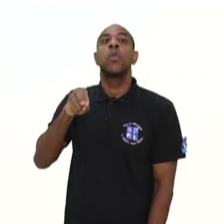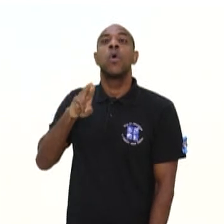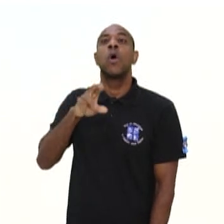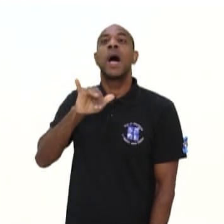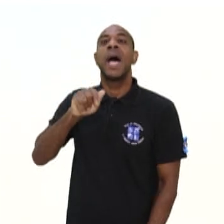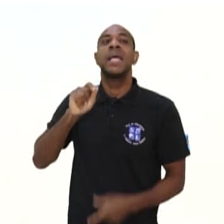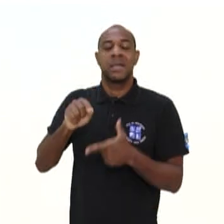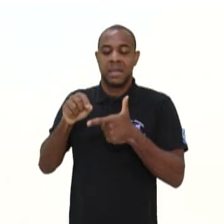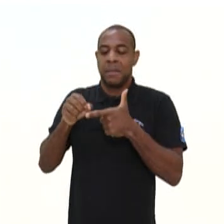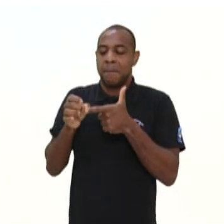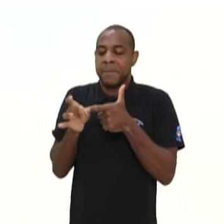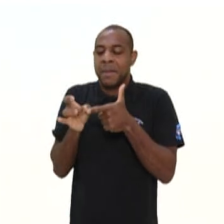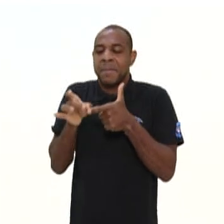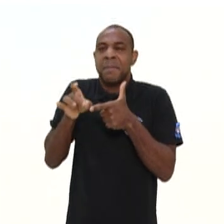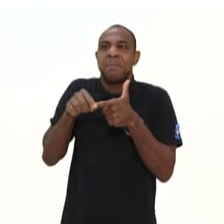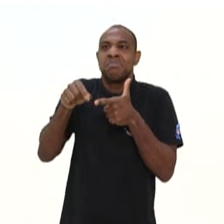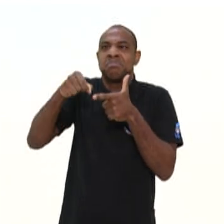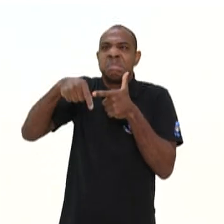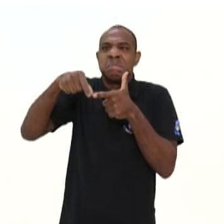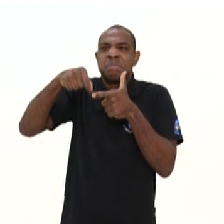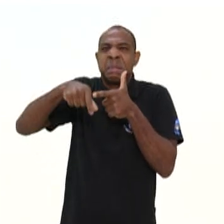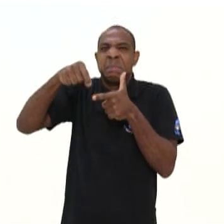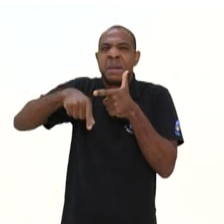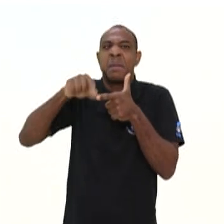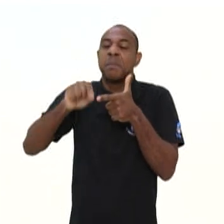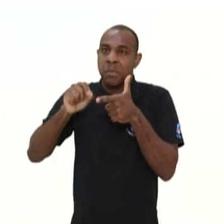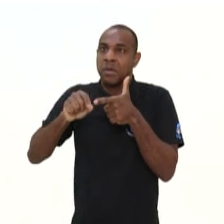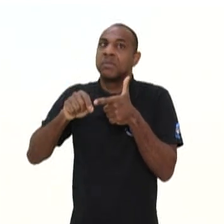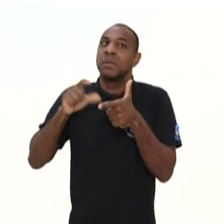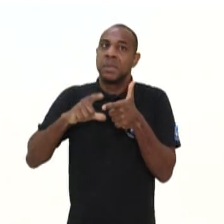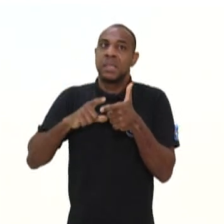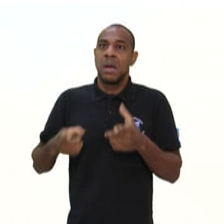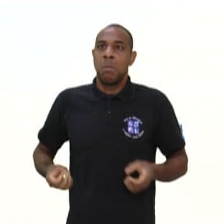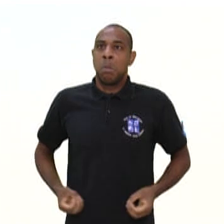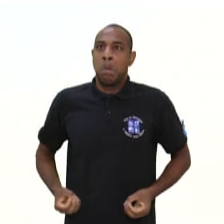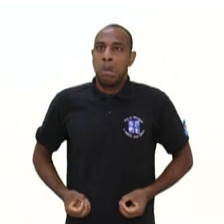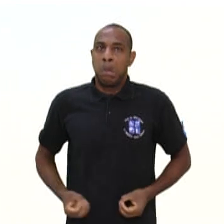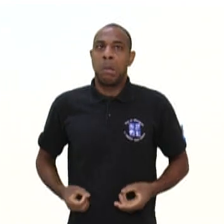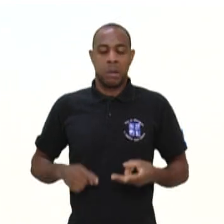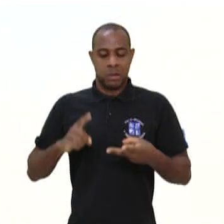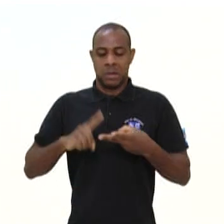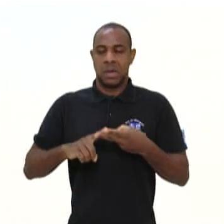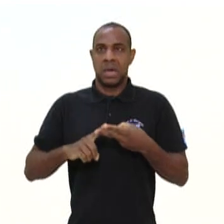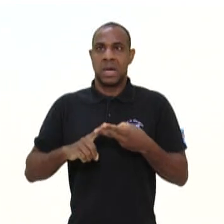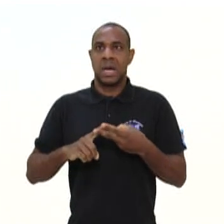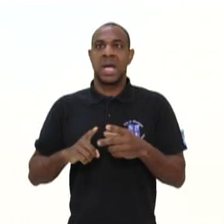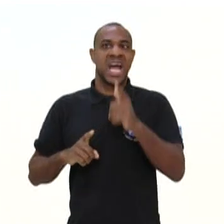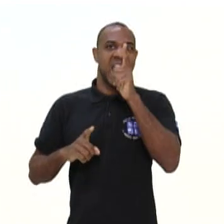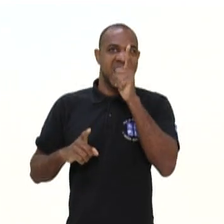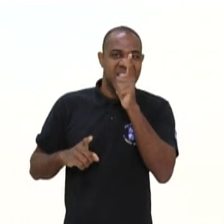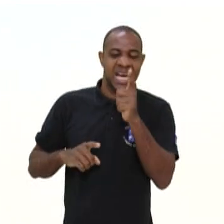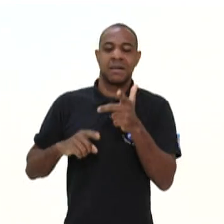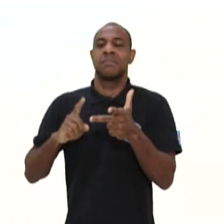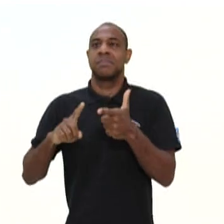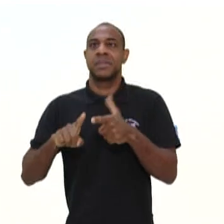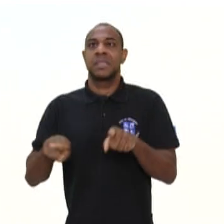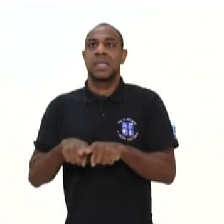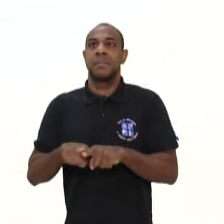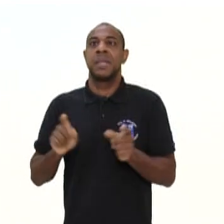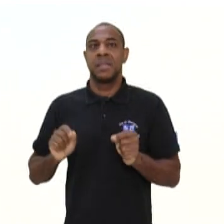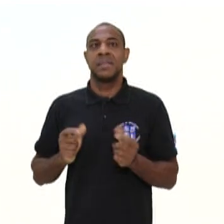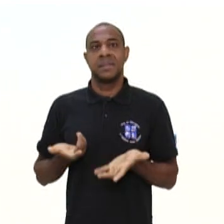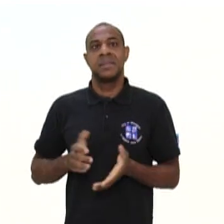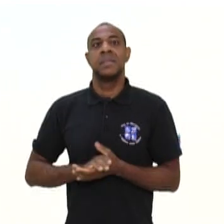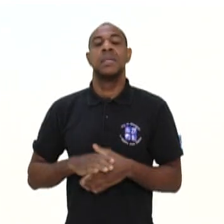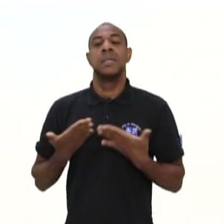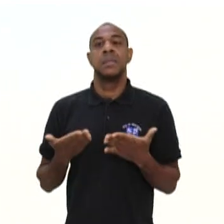pode provocar inflamação na uretra, na próstata e no útero. Pode acontecer tanto no homem quanto na mulher, Em geral, dor